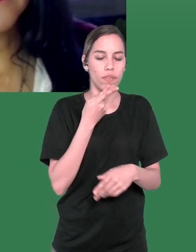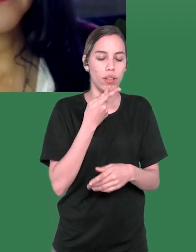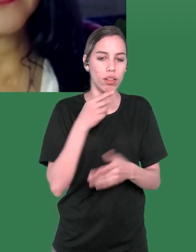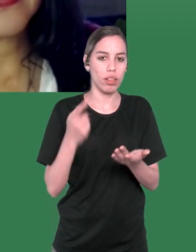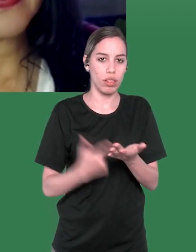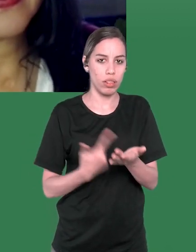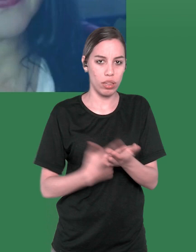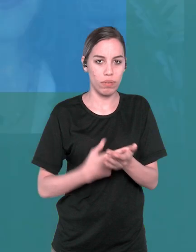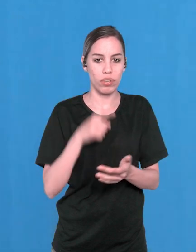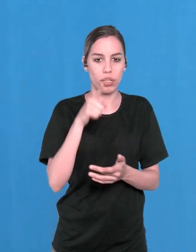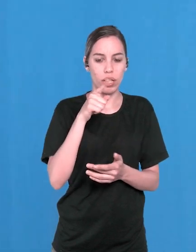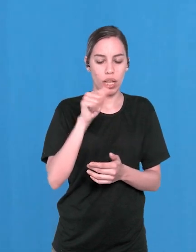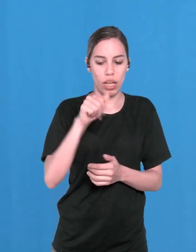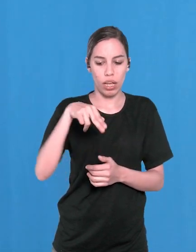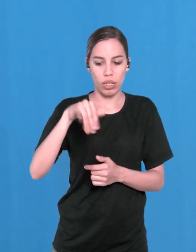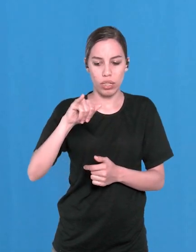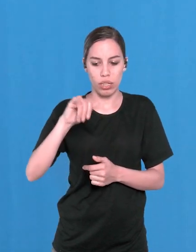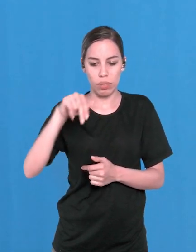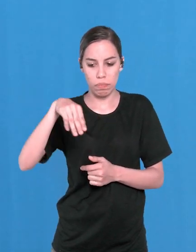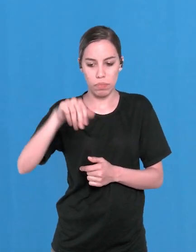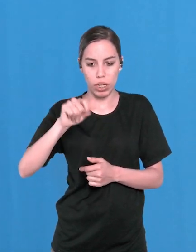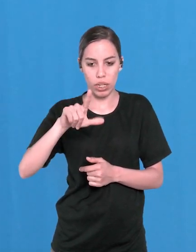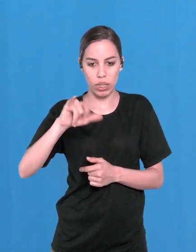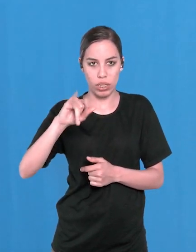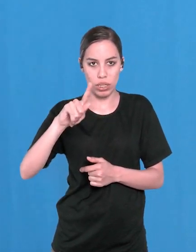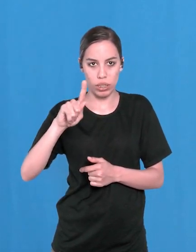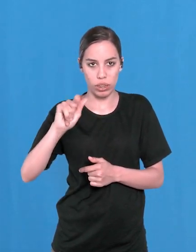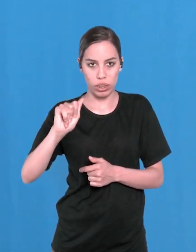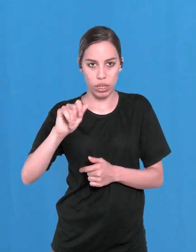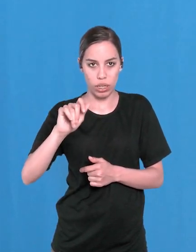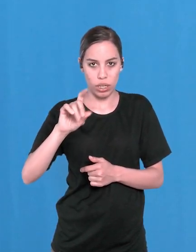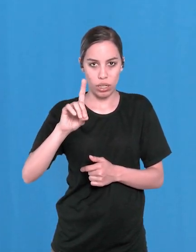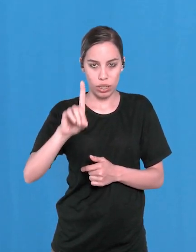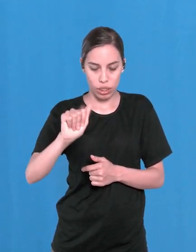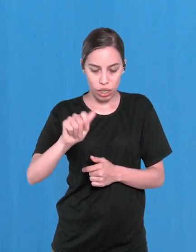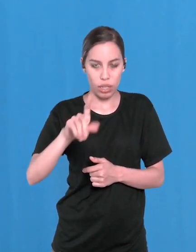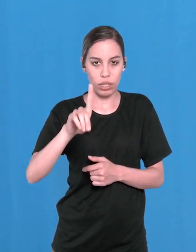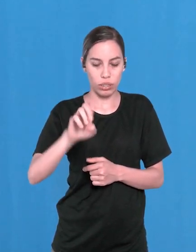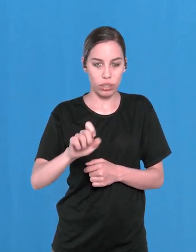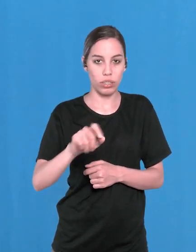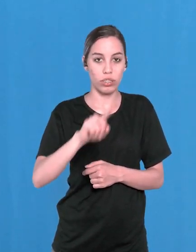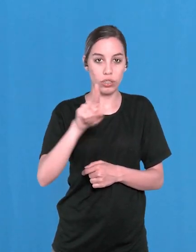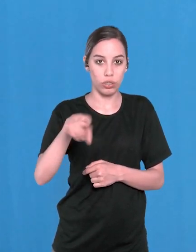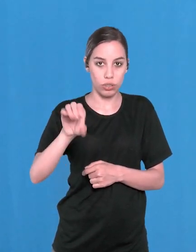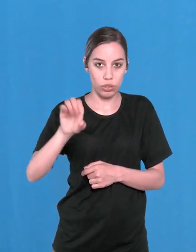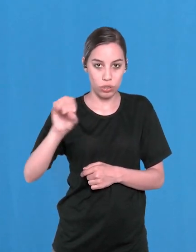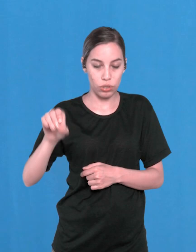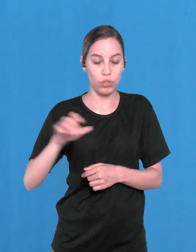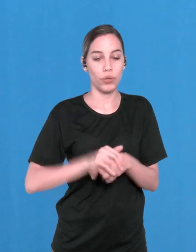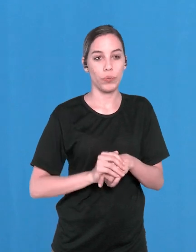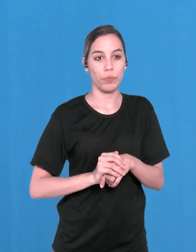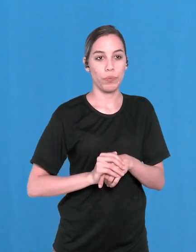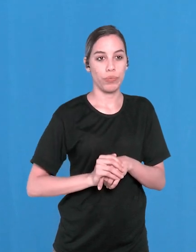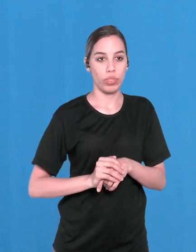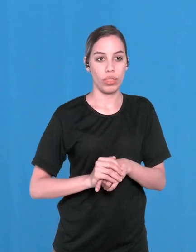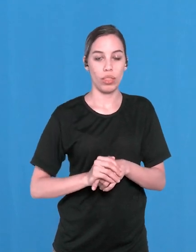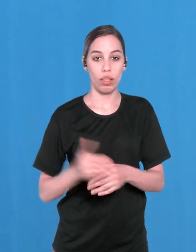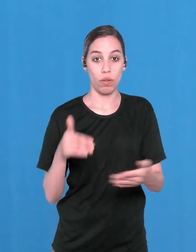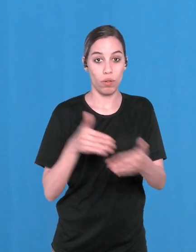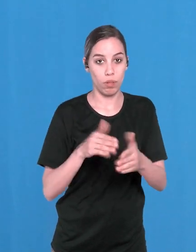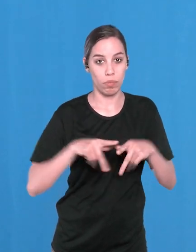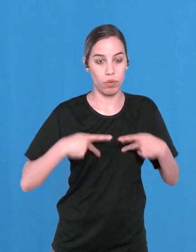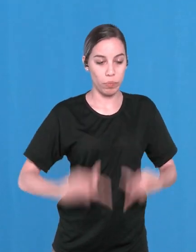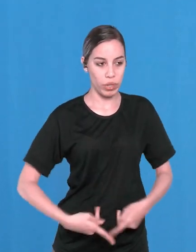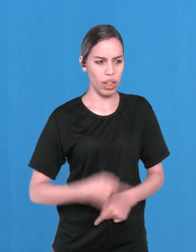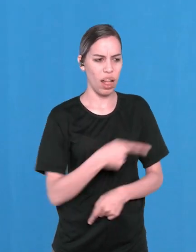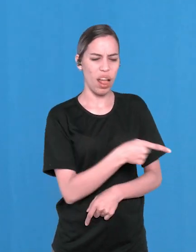Animalidades, Zooliteratura e os Limites do Humano. Eu quero apresentar um pouquinho aqui a Maria Esther Maciel, que